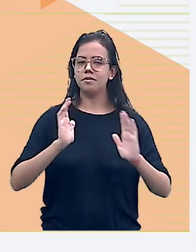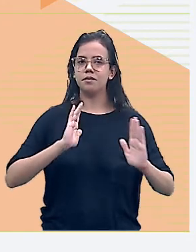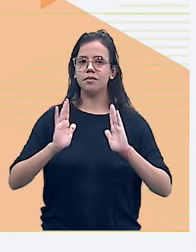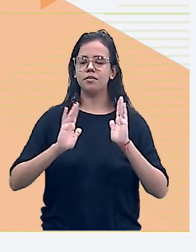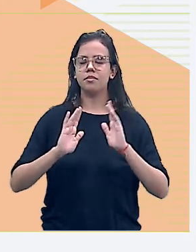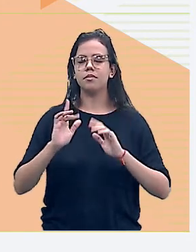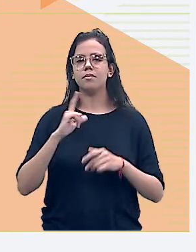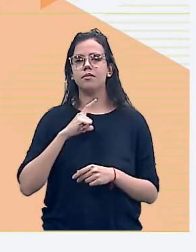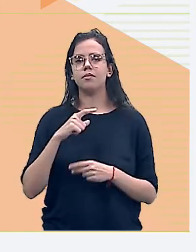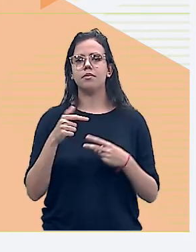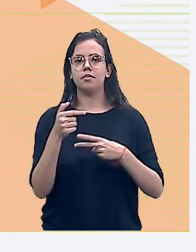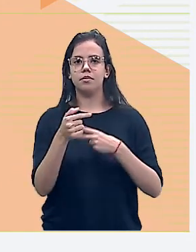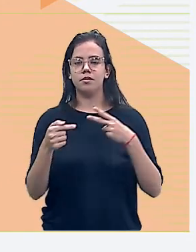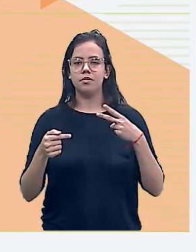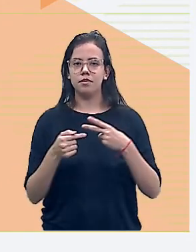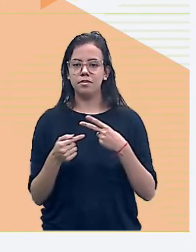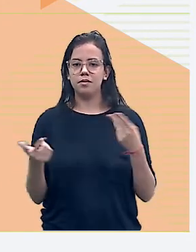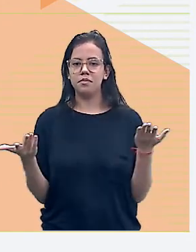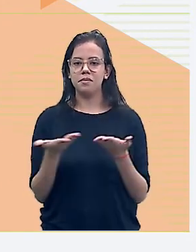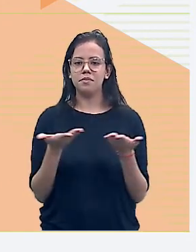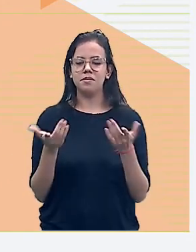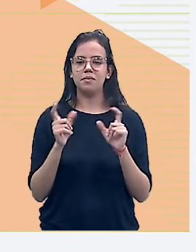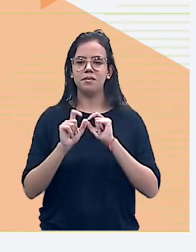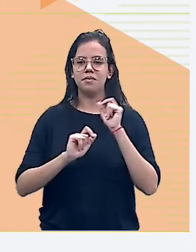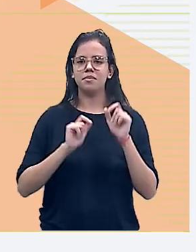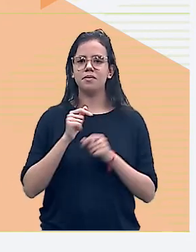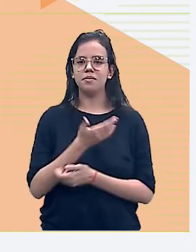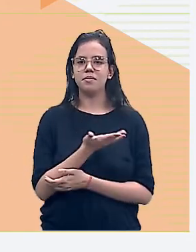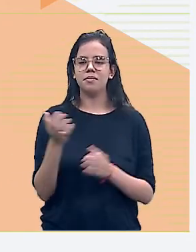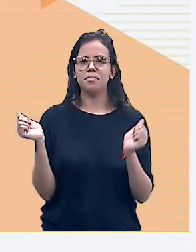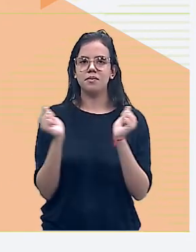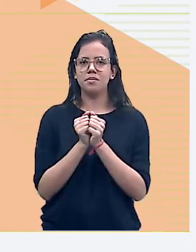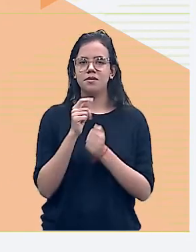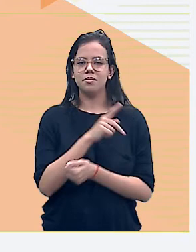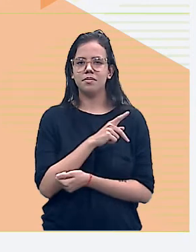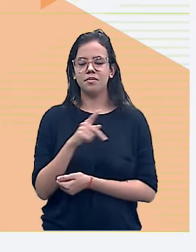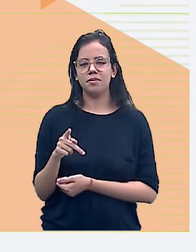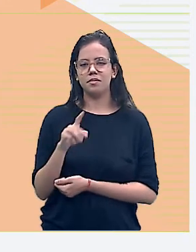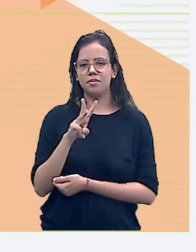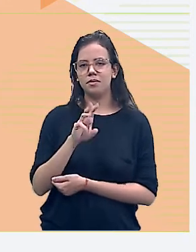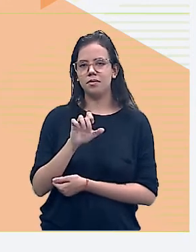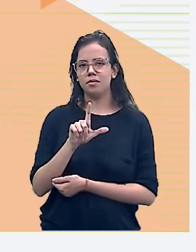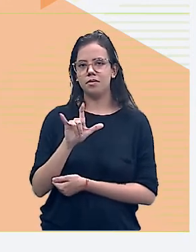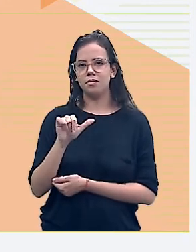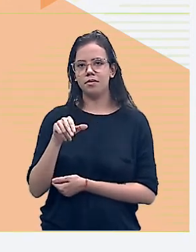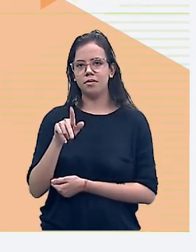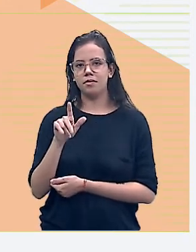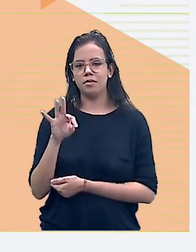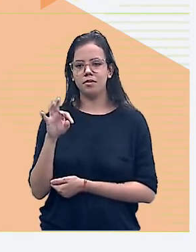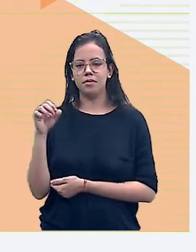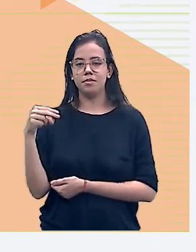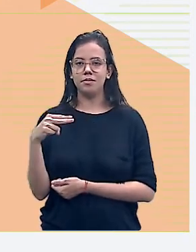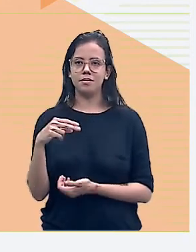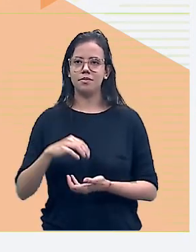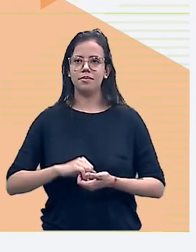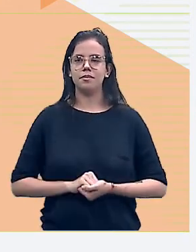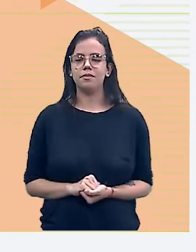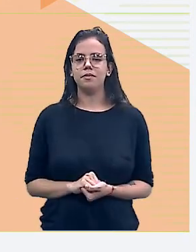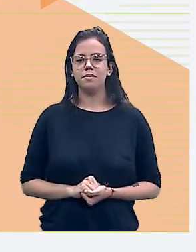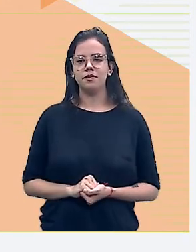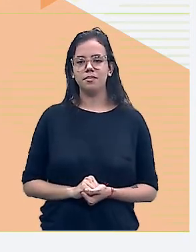período de 2 semanas e agora vou deixar vocês com a presença do nosso queridíssimo professor Wellington Soares Oi